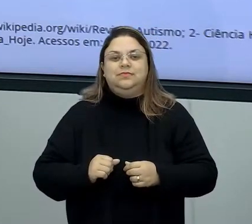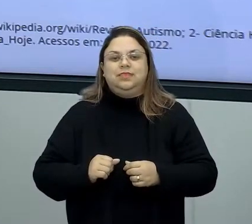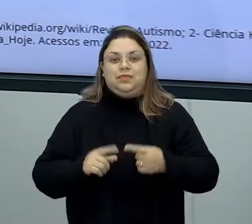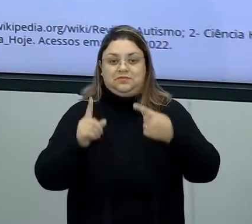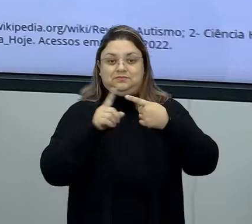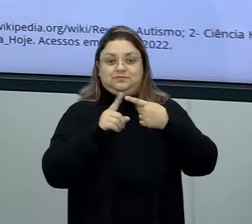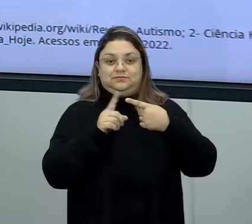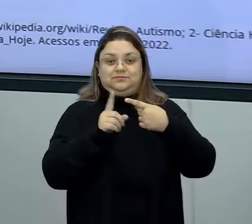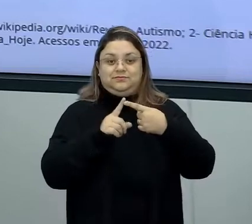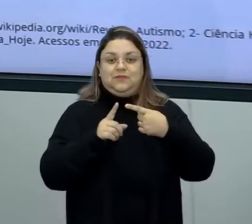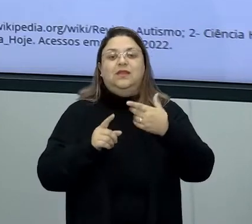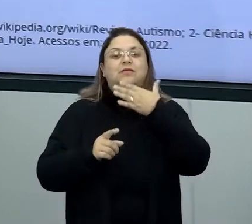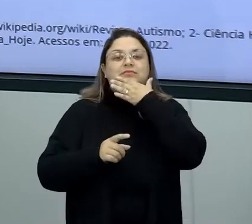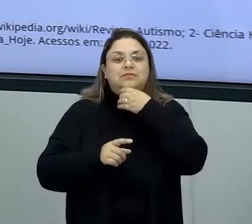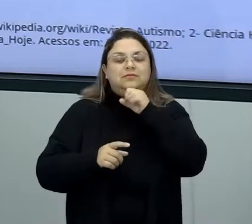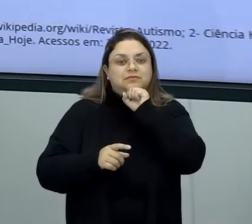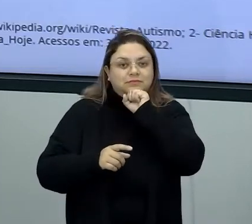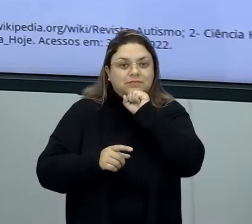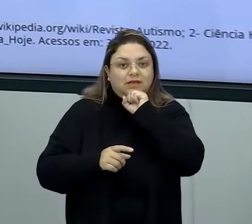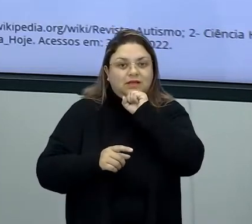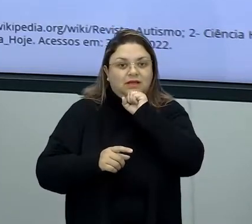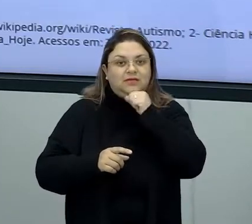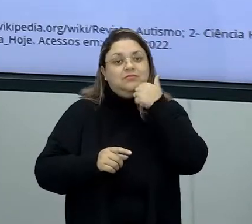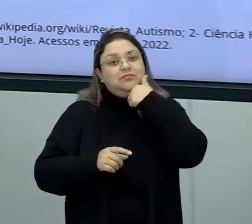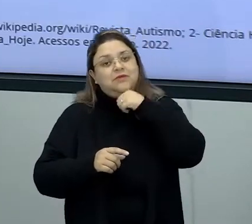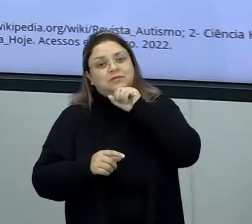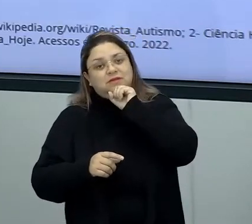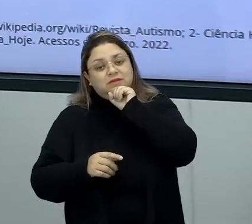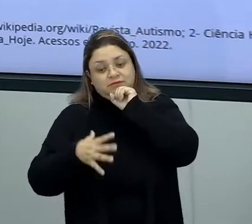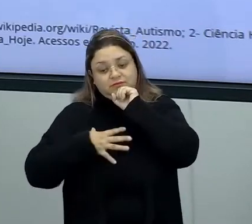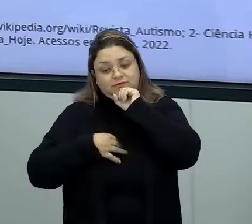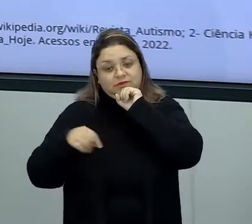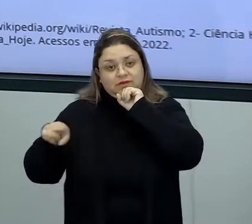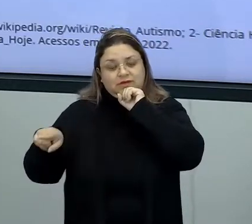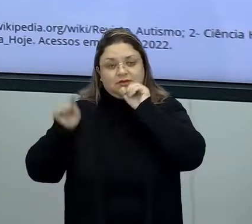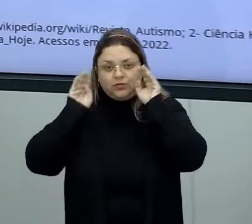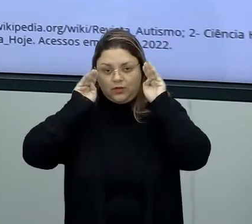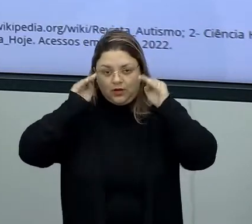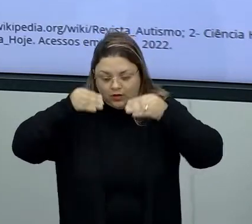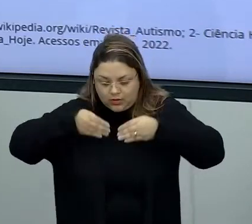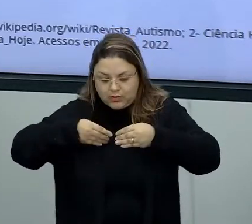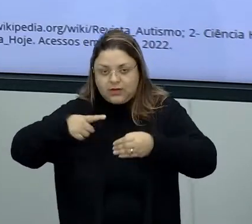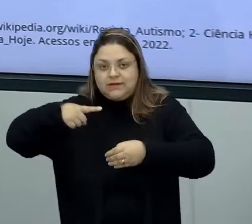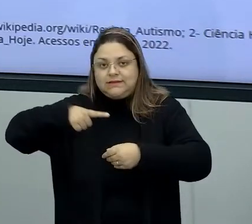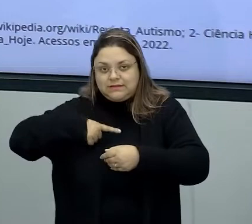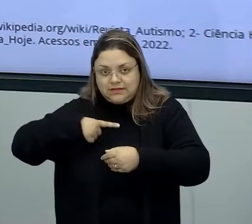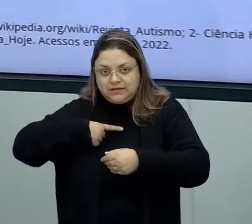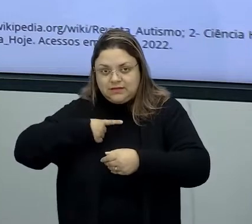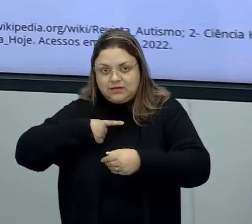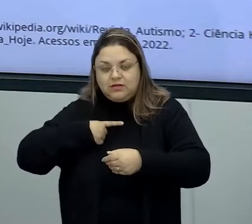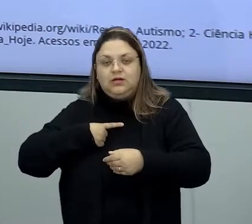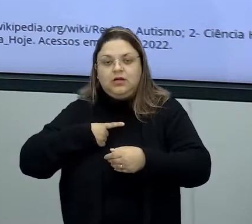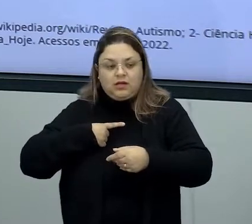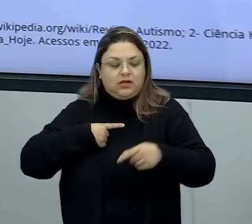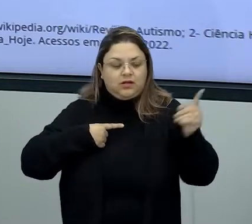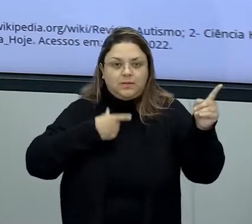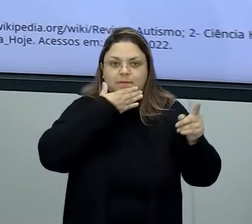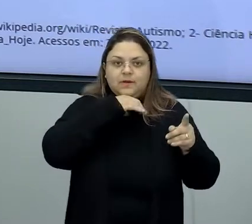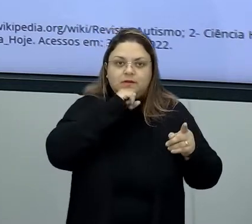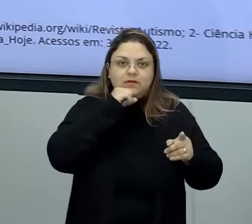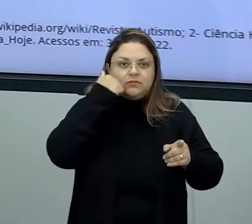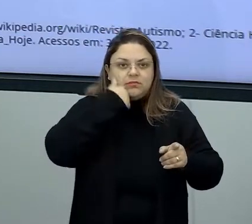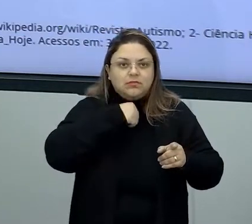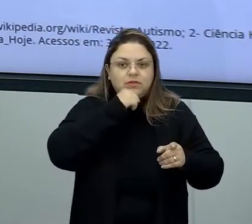lá também, eu pensei, se eu coloquei essa informação no slide, coloquei. Então, foi criada por pais de crianças autistas para ter um material,